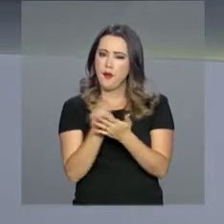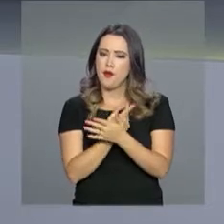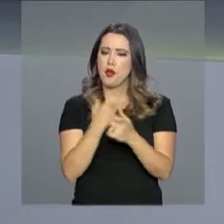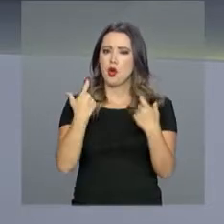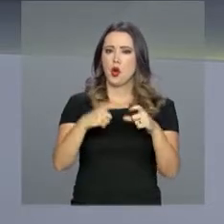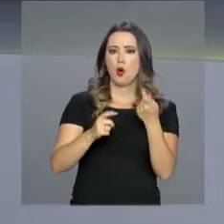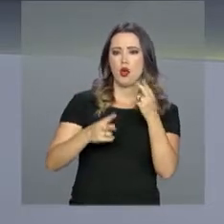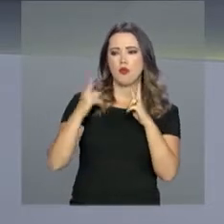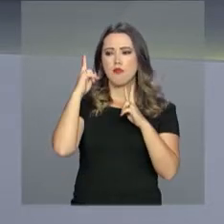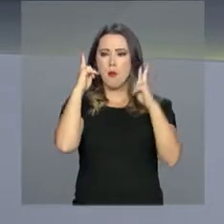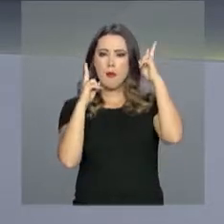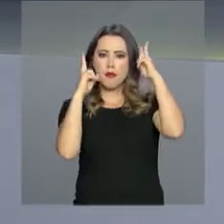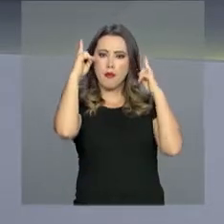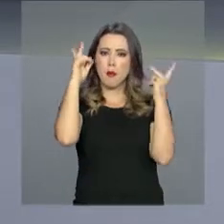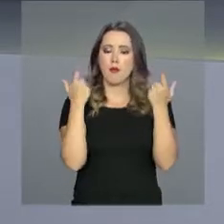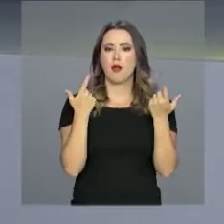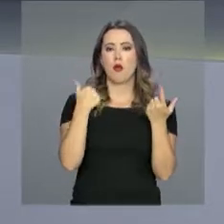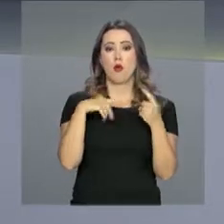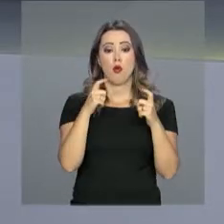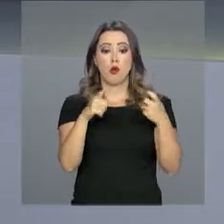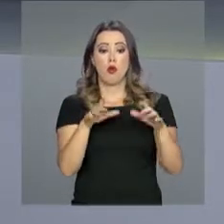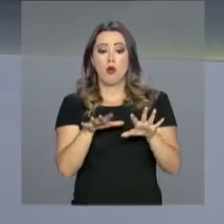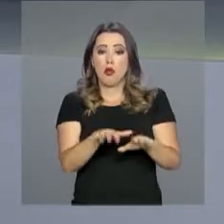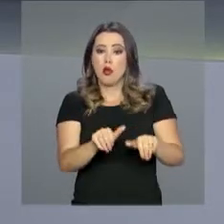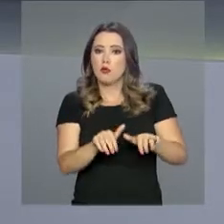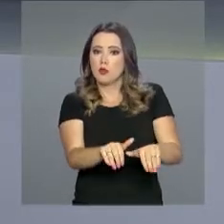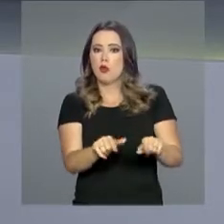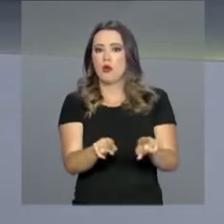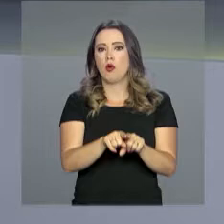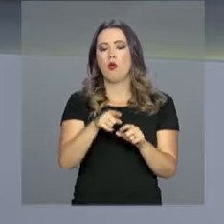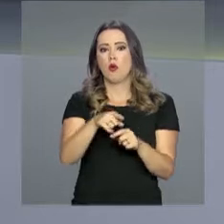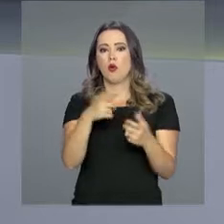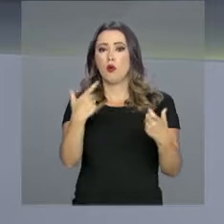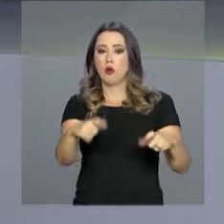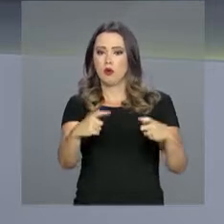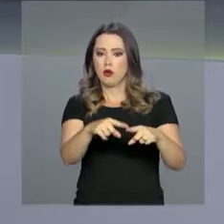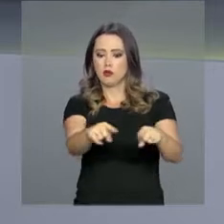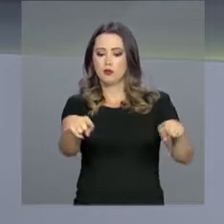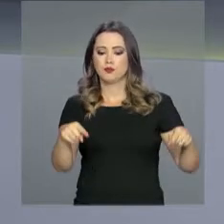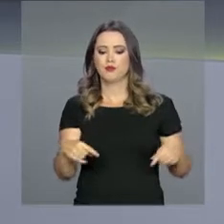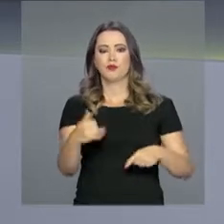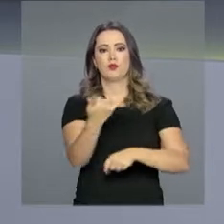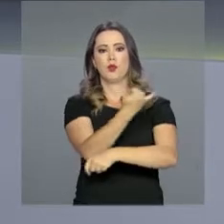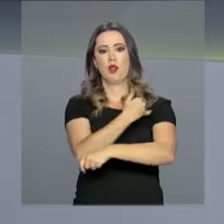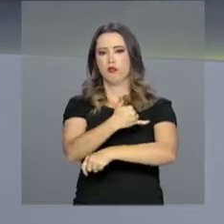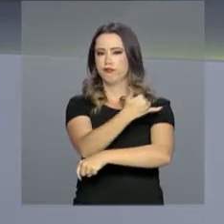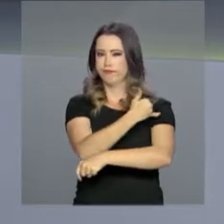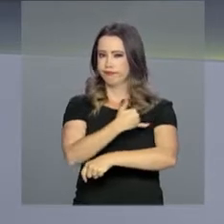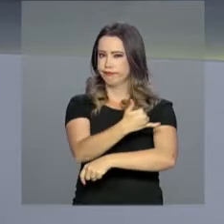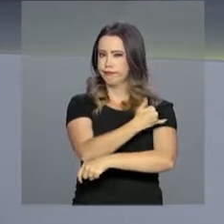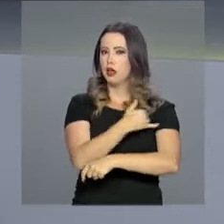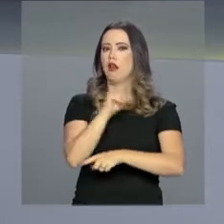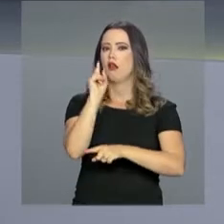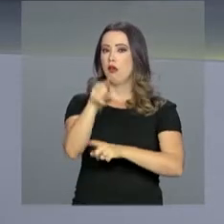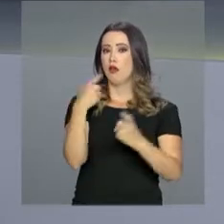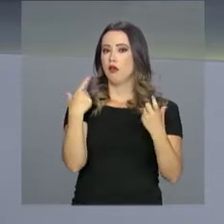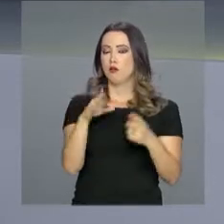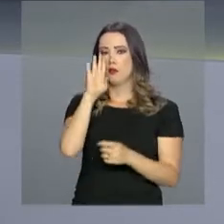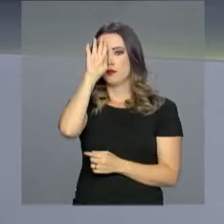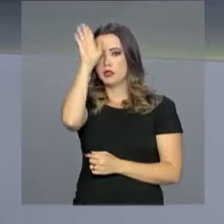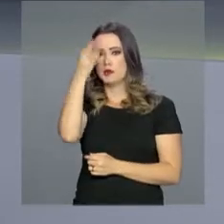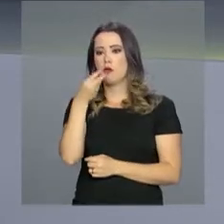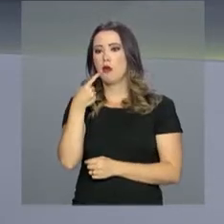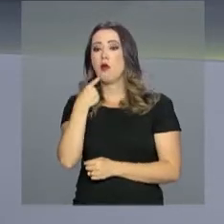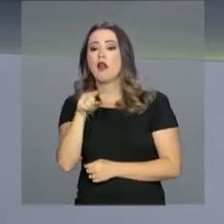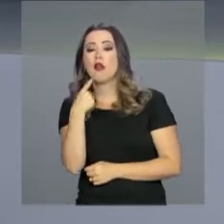clínicas de estética estúdios de tatuagem estão entre as principais denúncias recebidas pela agência nacional de vigilância sanitária